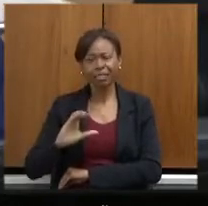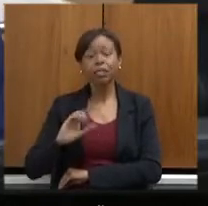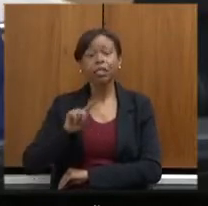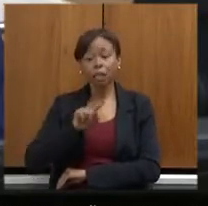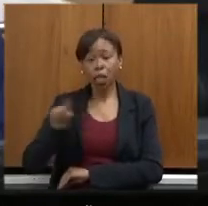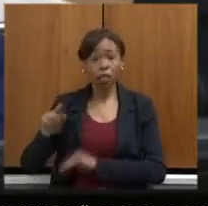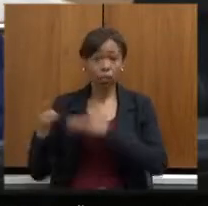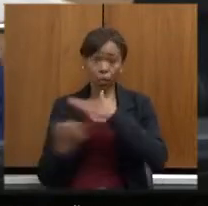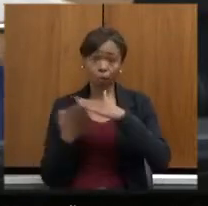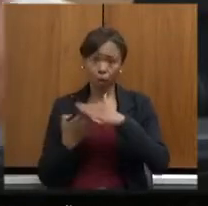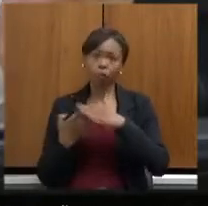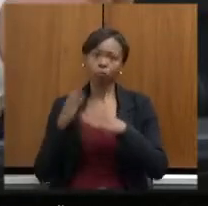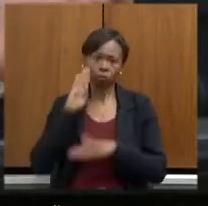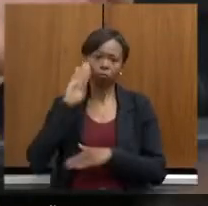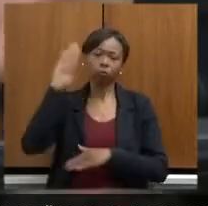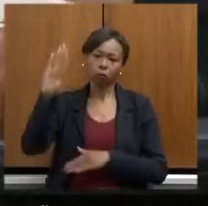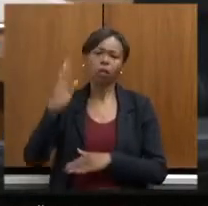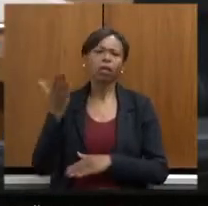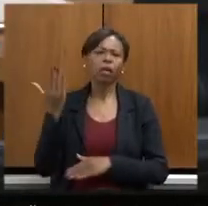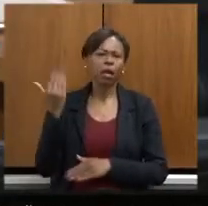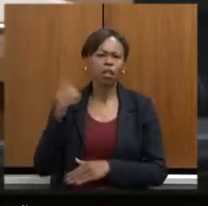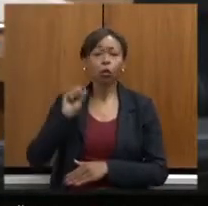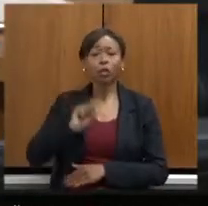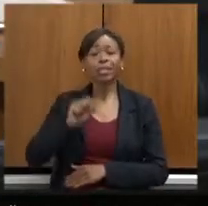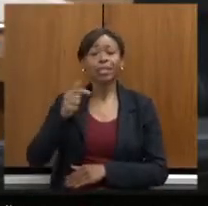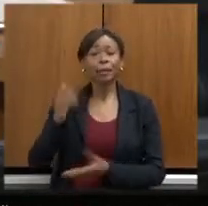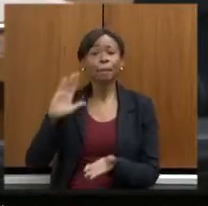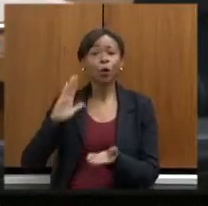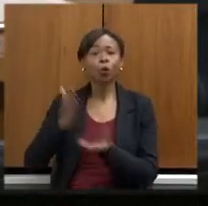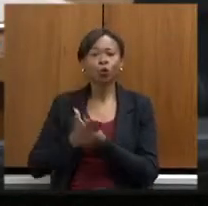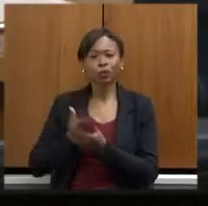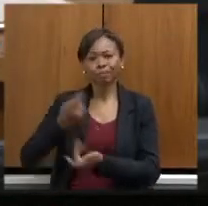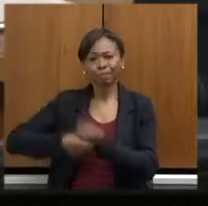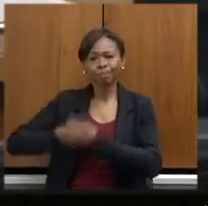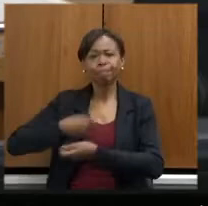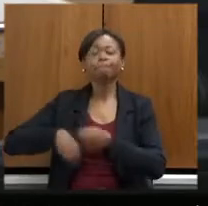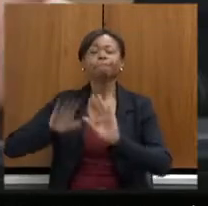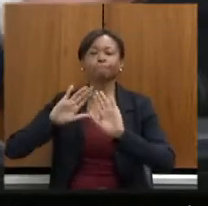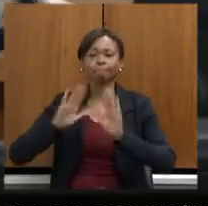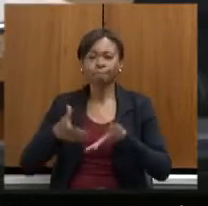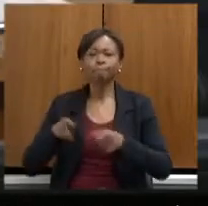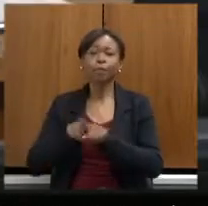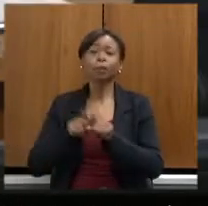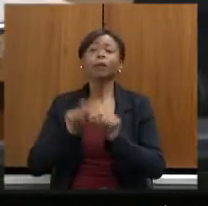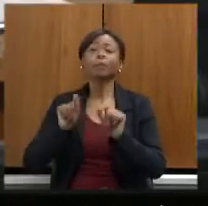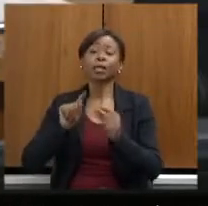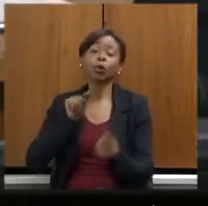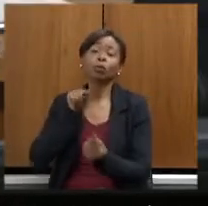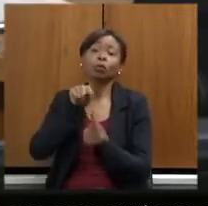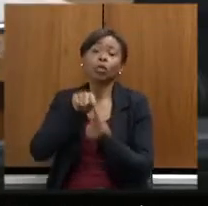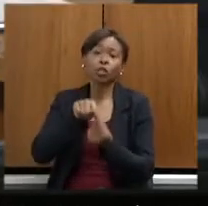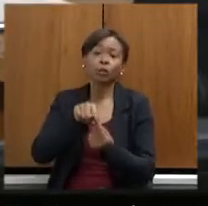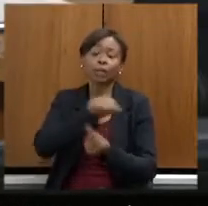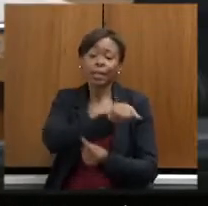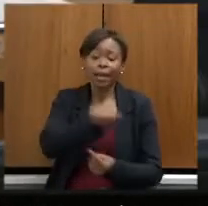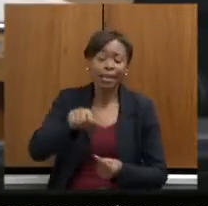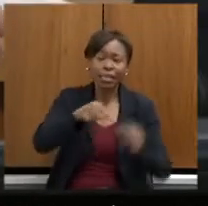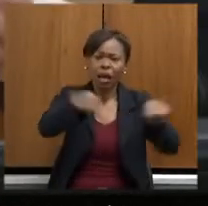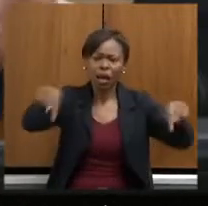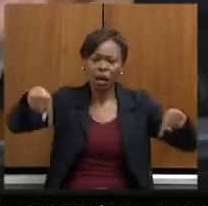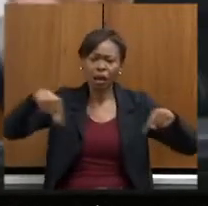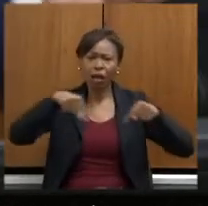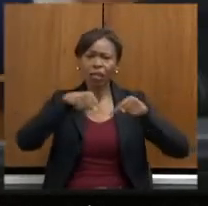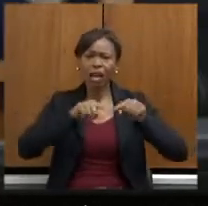Suzana que trabalha com g em 87 processos administrativos para poder recuperar essas áreas ou de